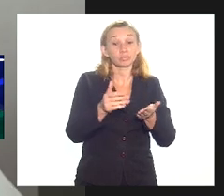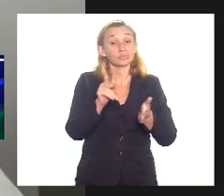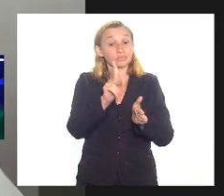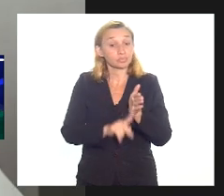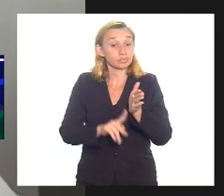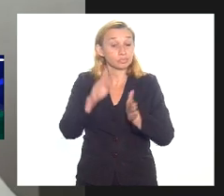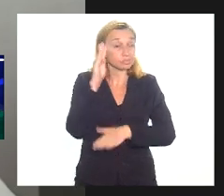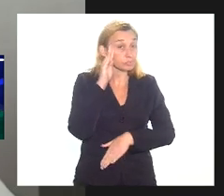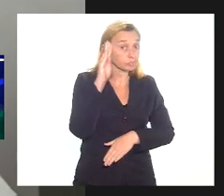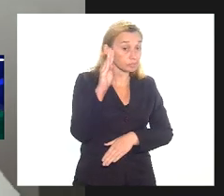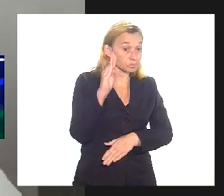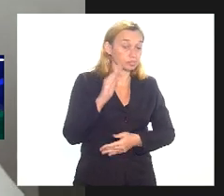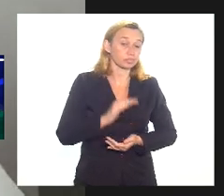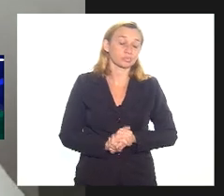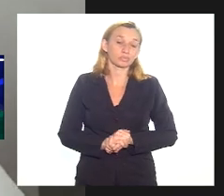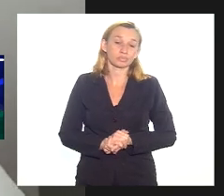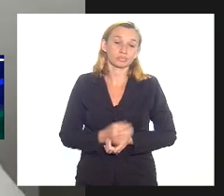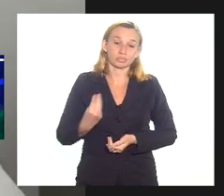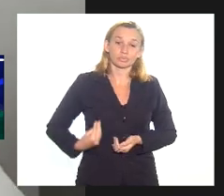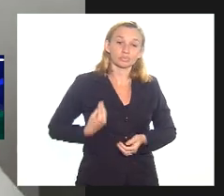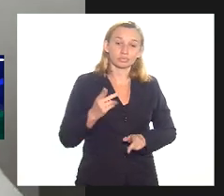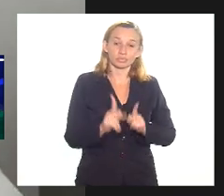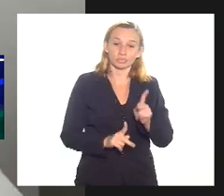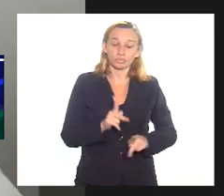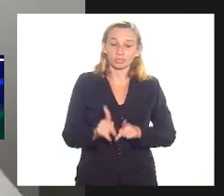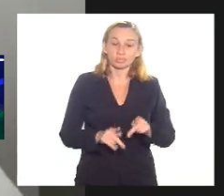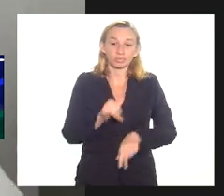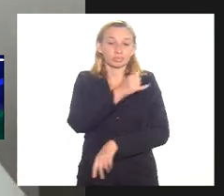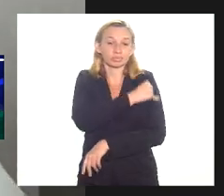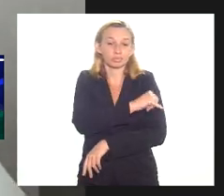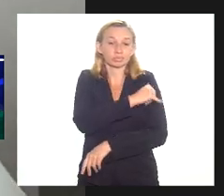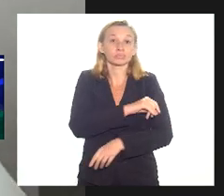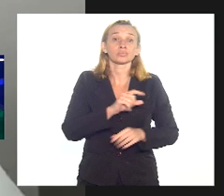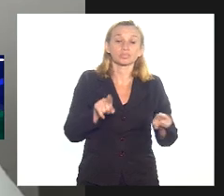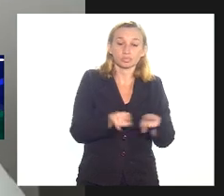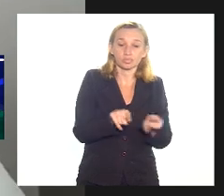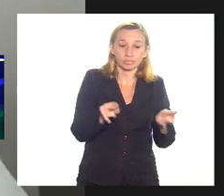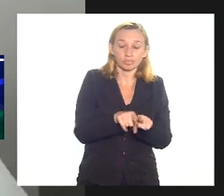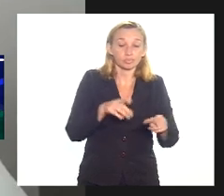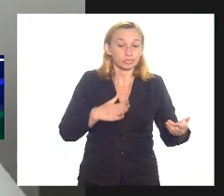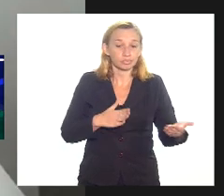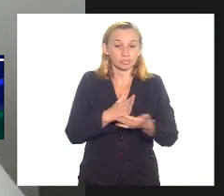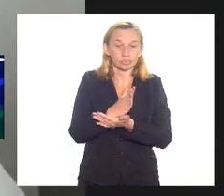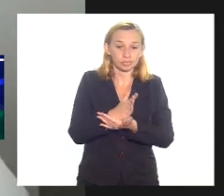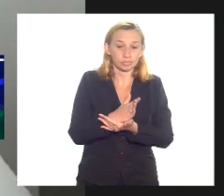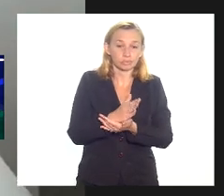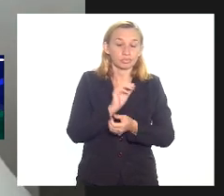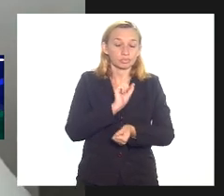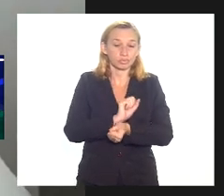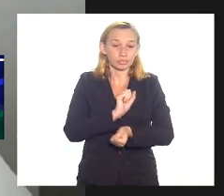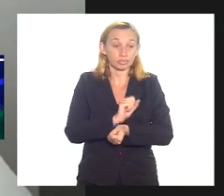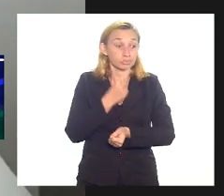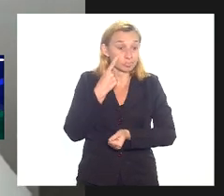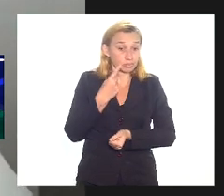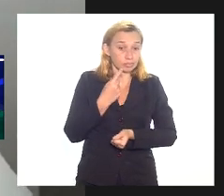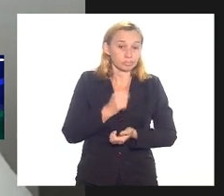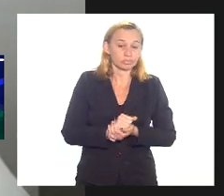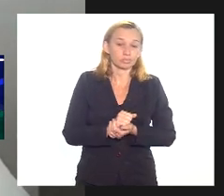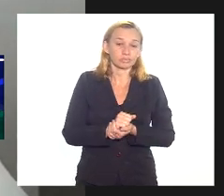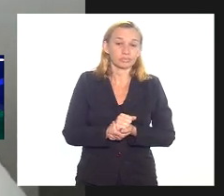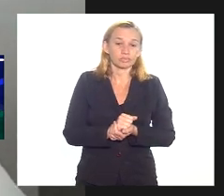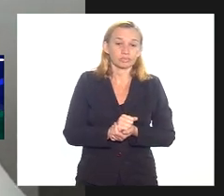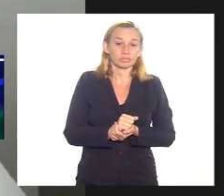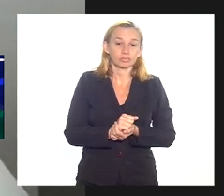tão fundamentais para a vida da nossa população no Rio de Janeiro, como também aprovando e aguardamos aí a sanção